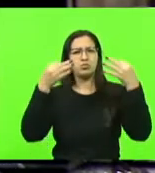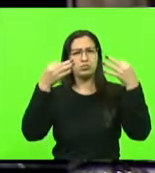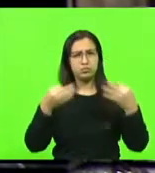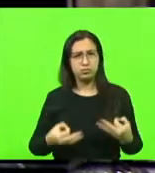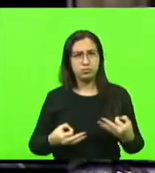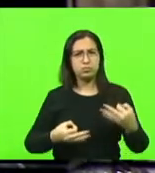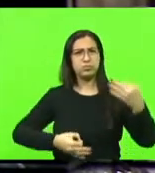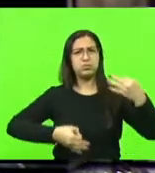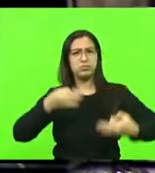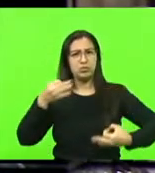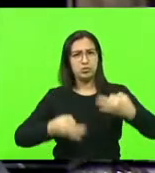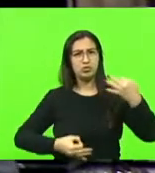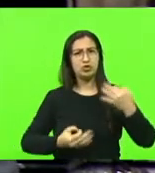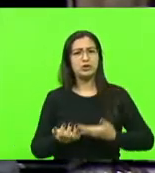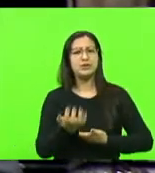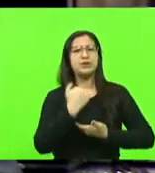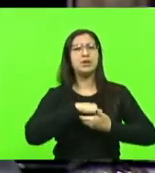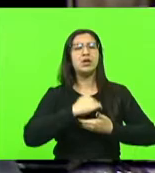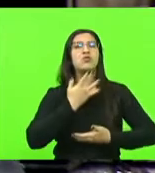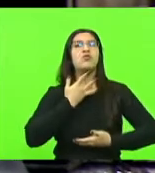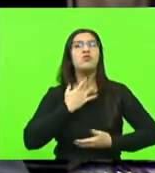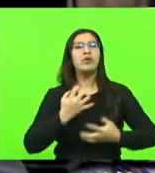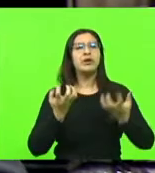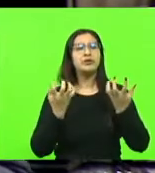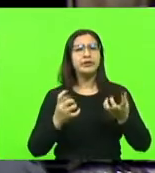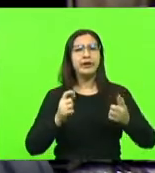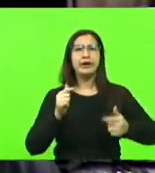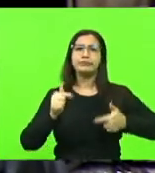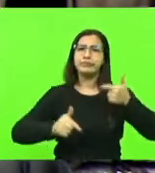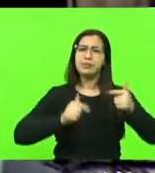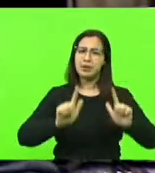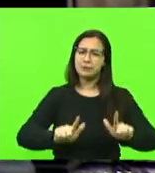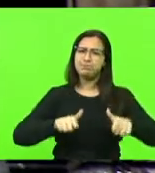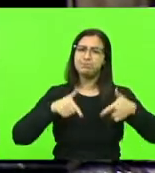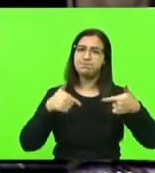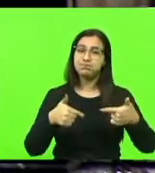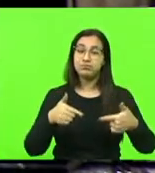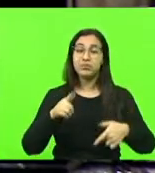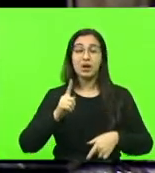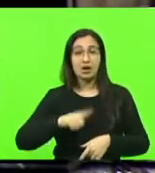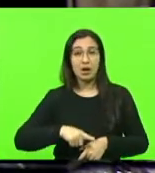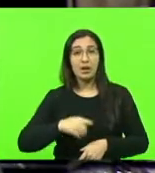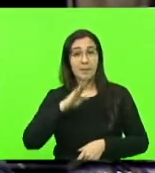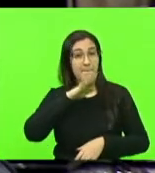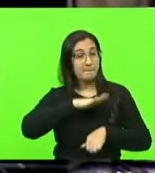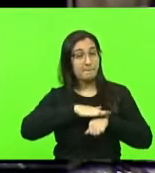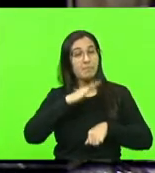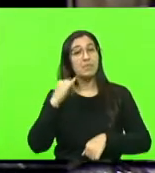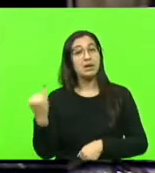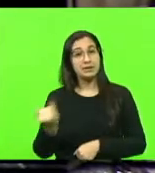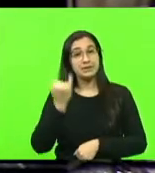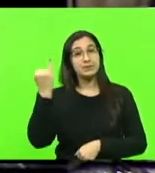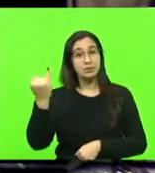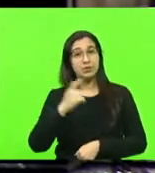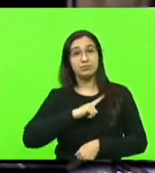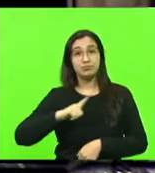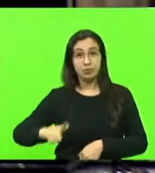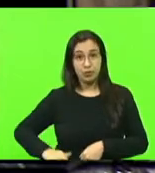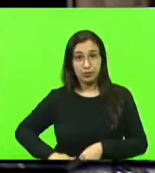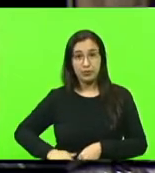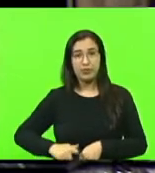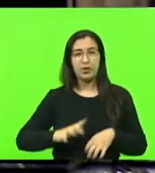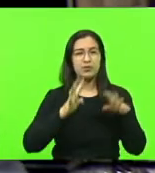contribuir, principalmente, com isso que é uma das coisas mais importantes que os governos deveriam olhar com carinho,